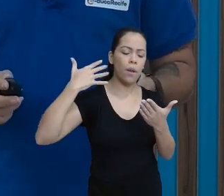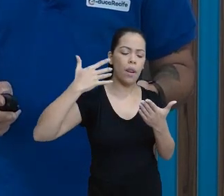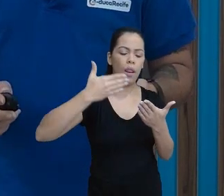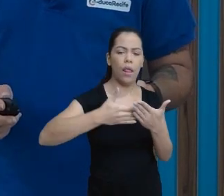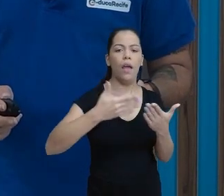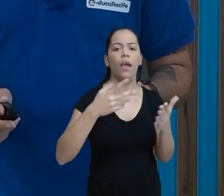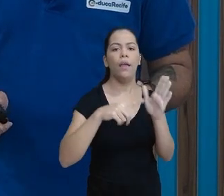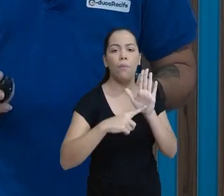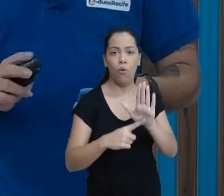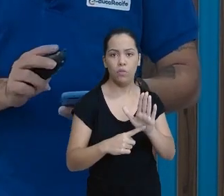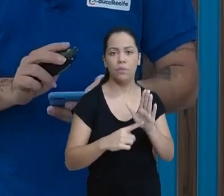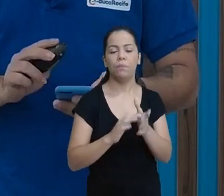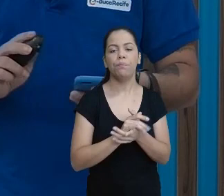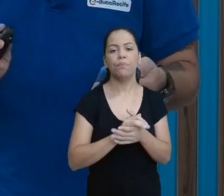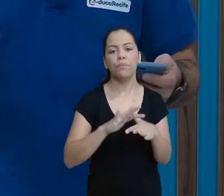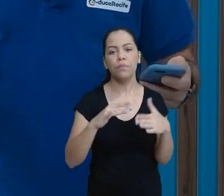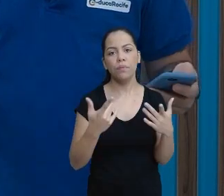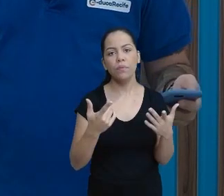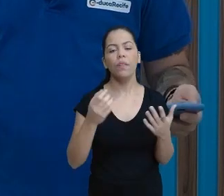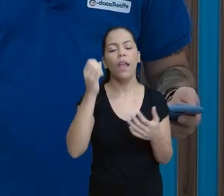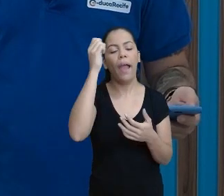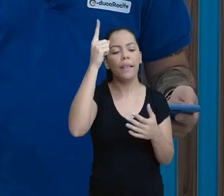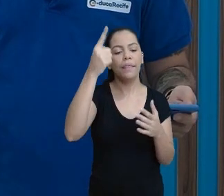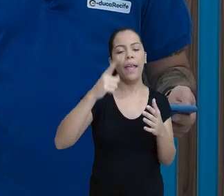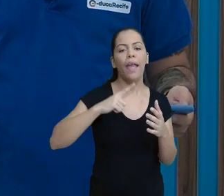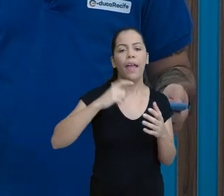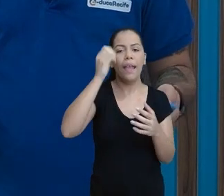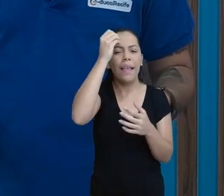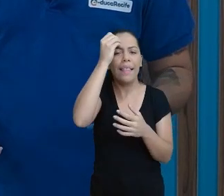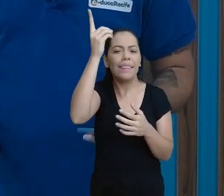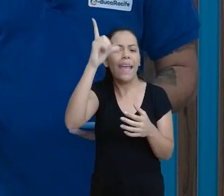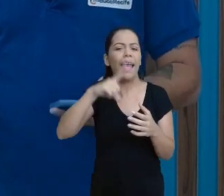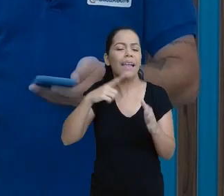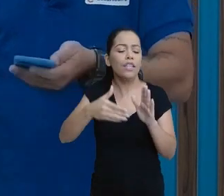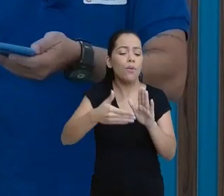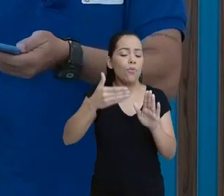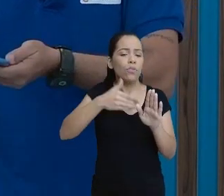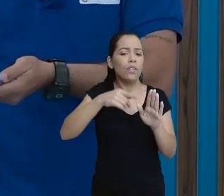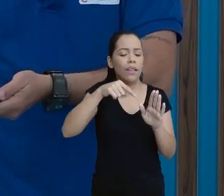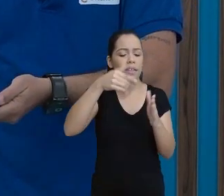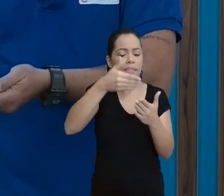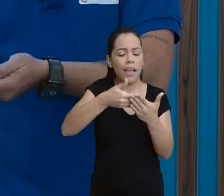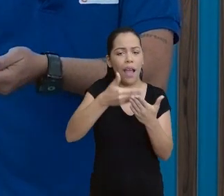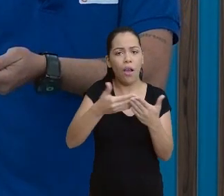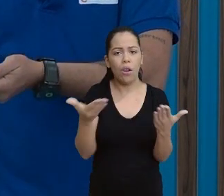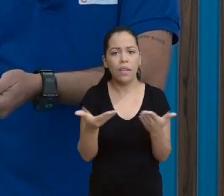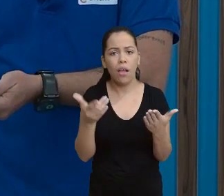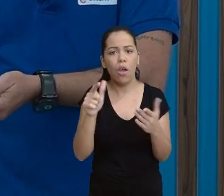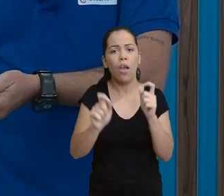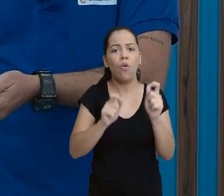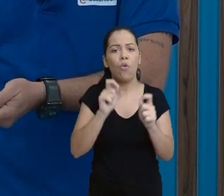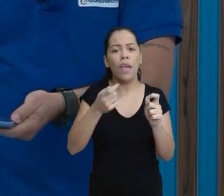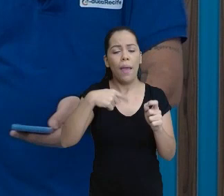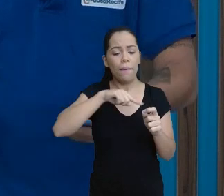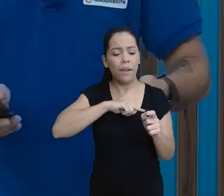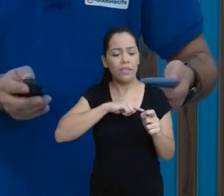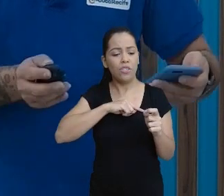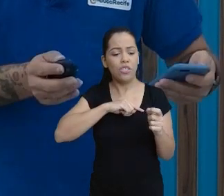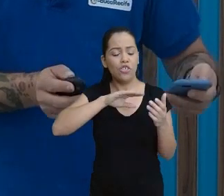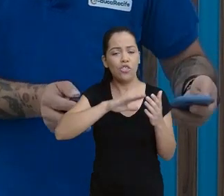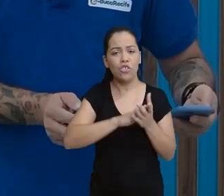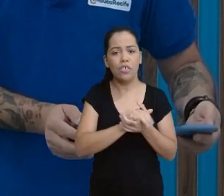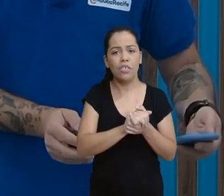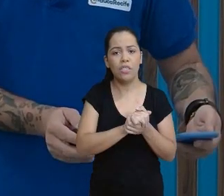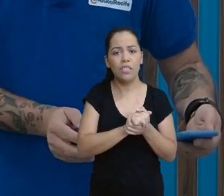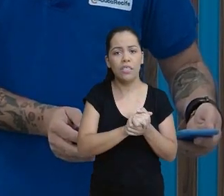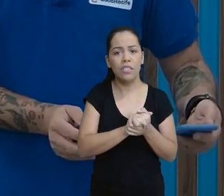um pouco do que a gente vai fazer. Então, a ideia que está por trás dessas 2 aulas é a gente passar da prática egípcia para a